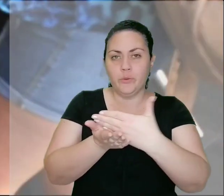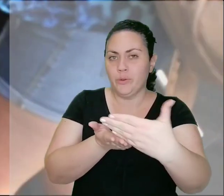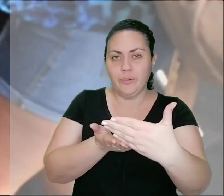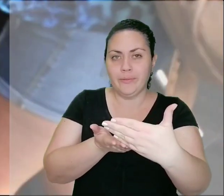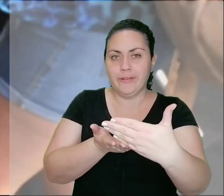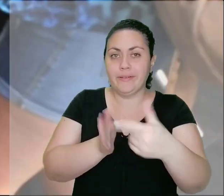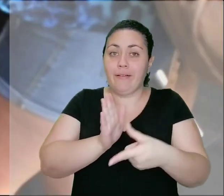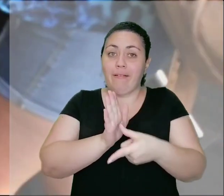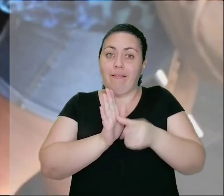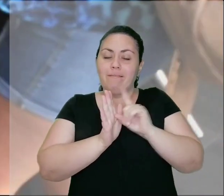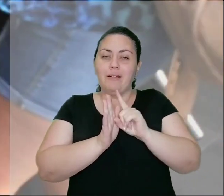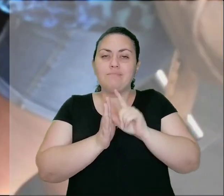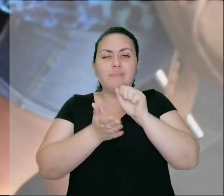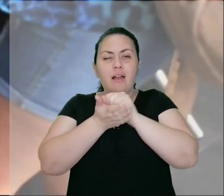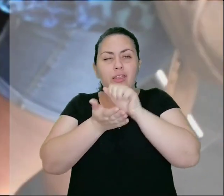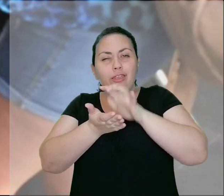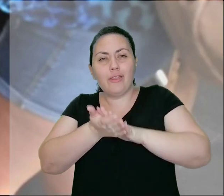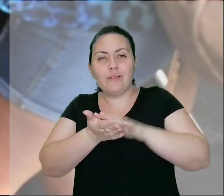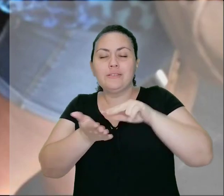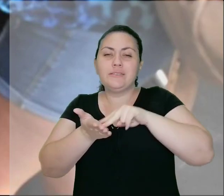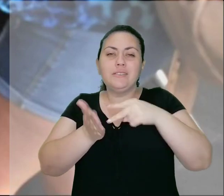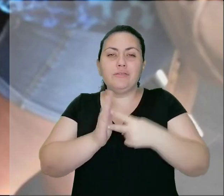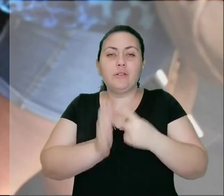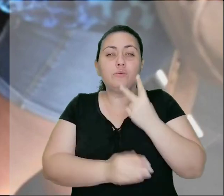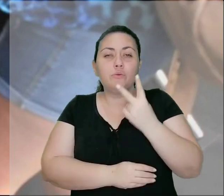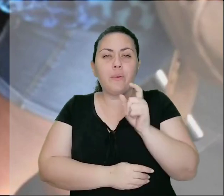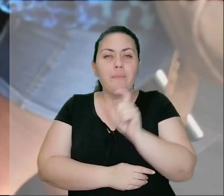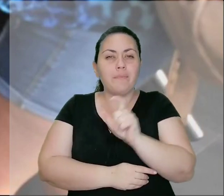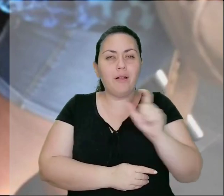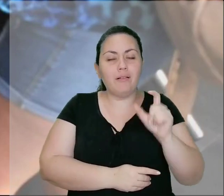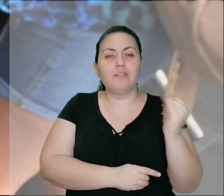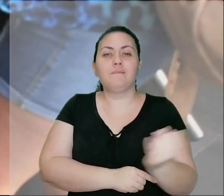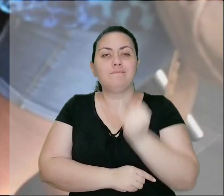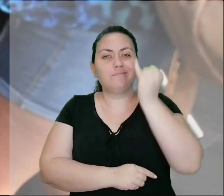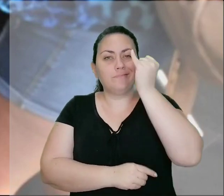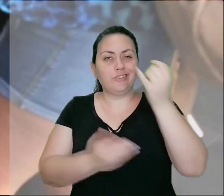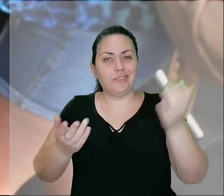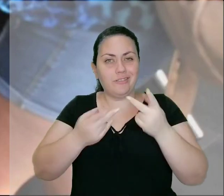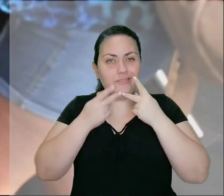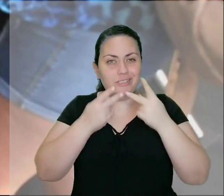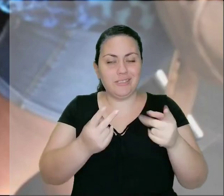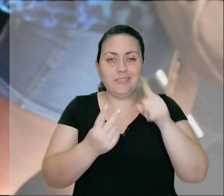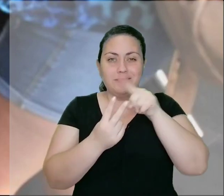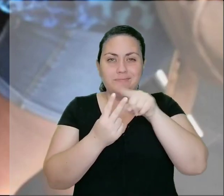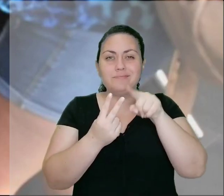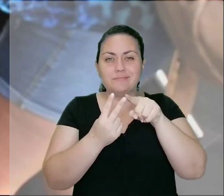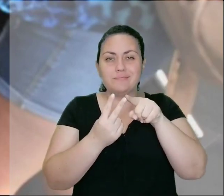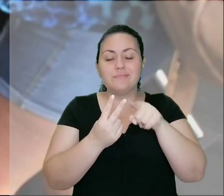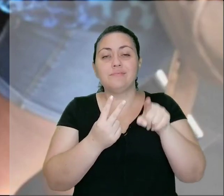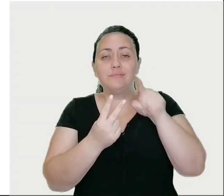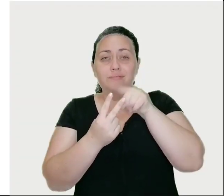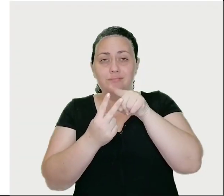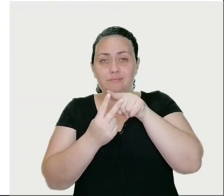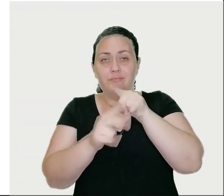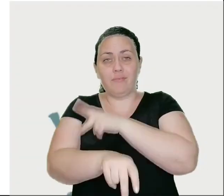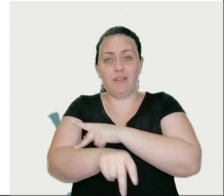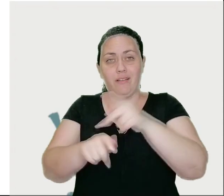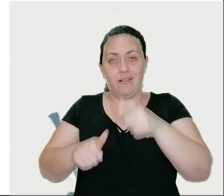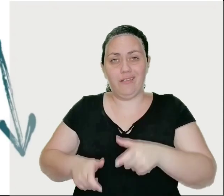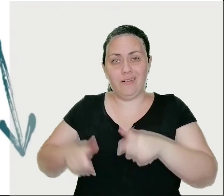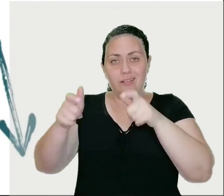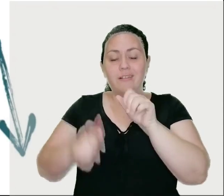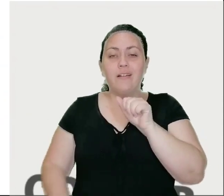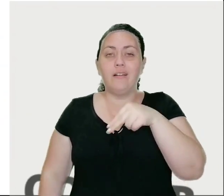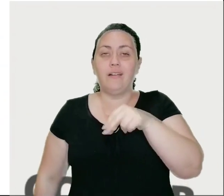Antes de começar, vamos tomar nota do significado de duas palavras importantes para essa visita. Na origem